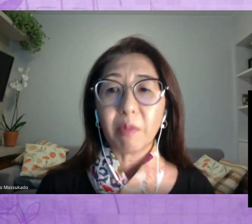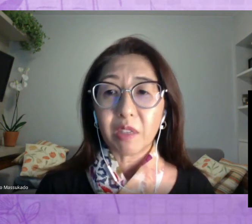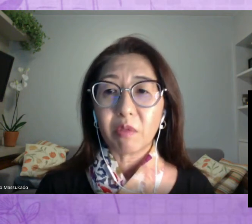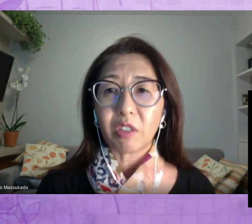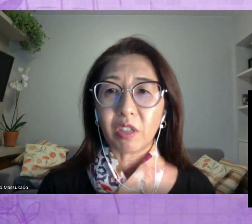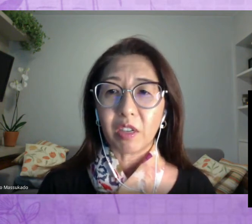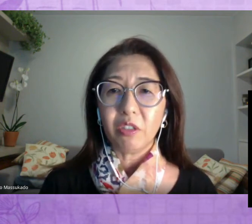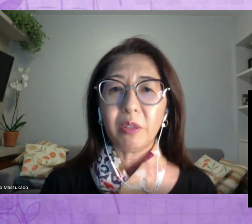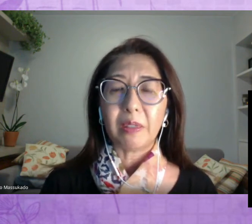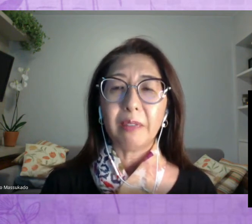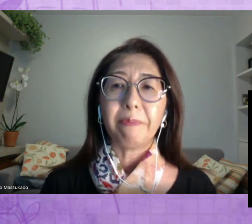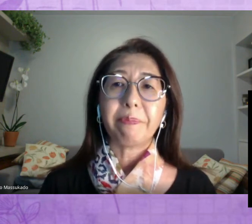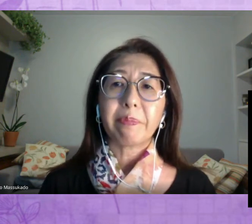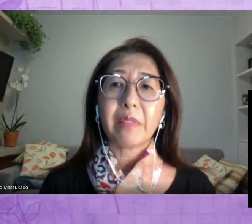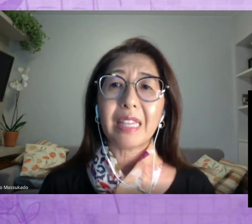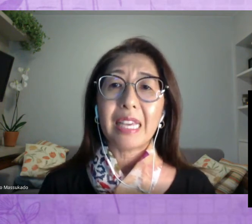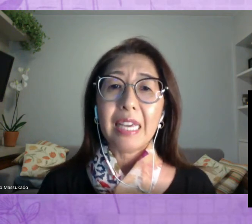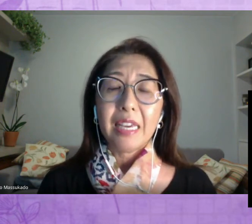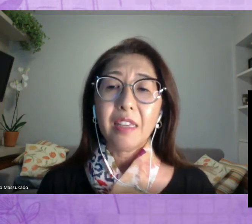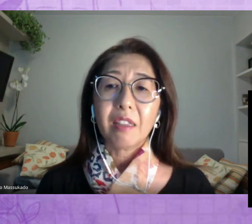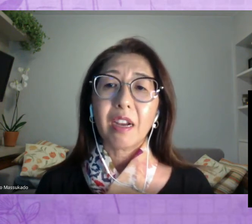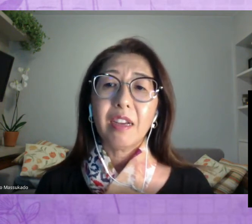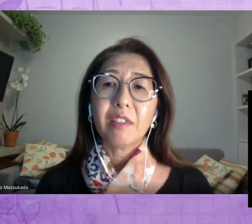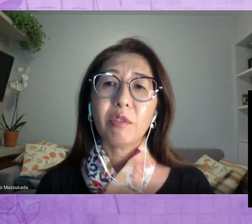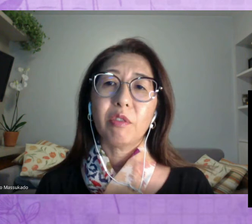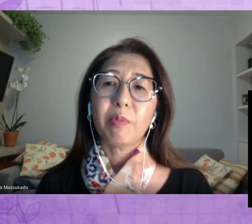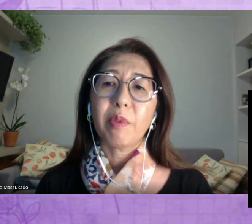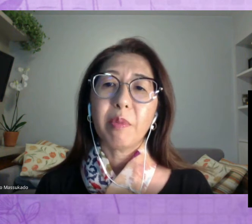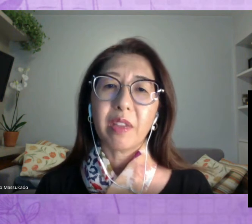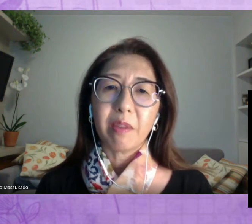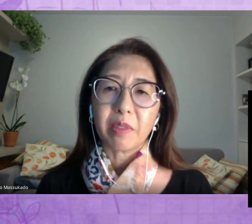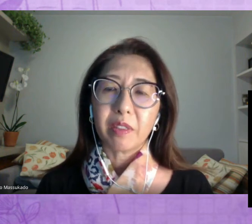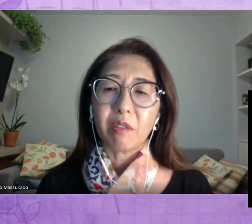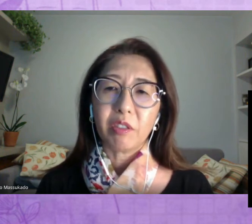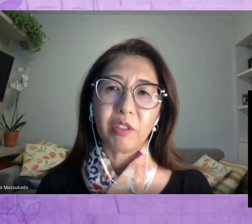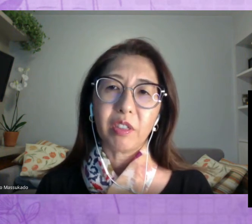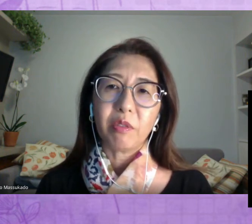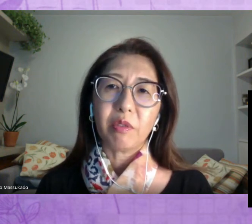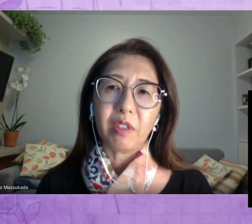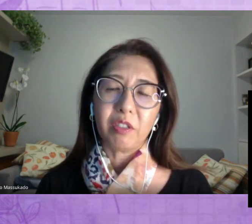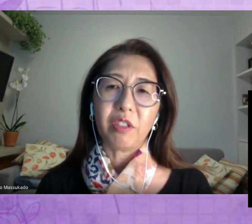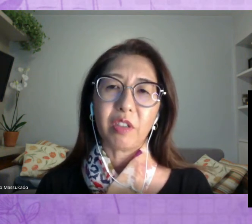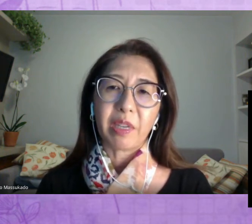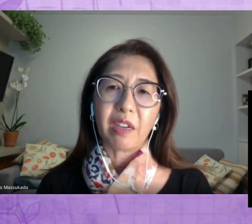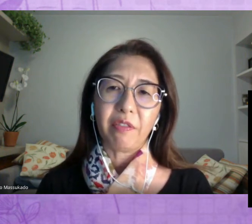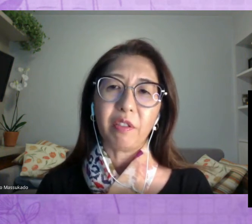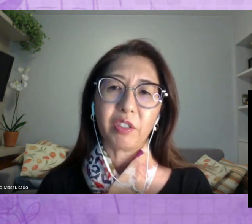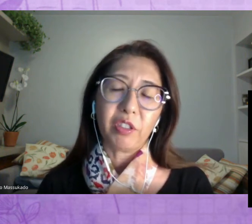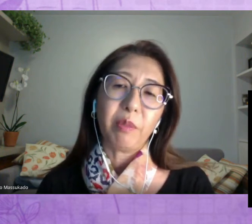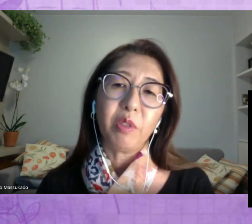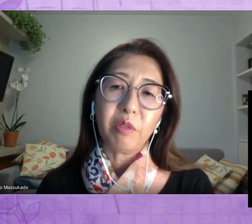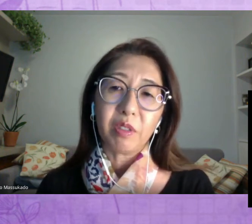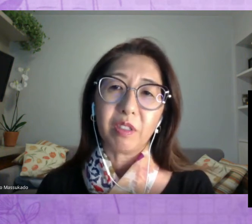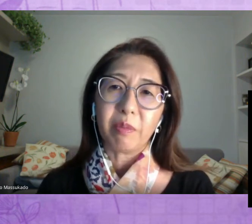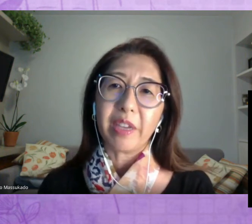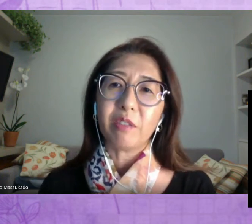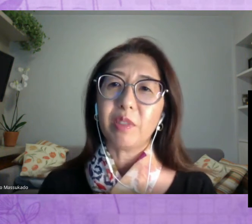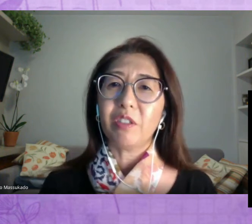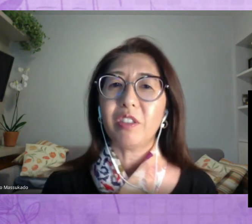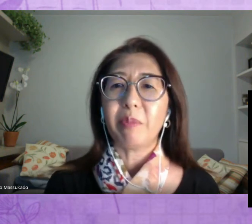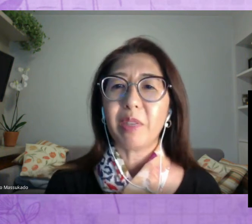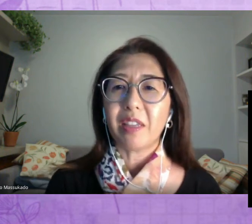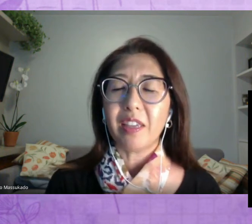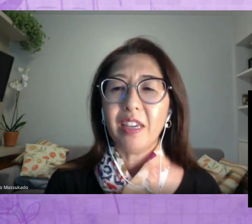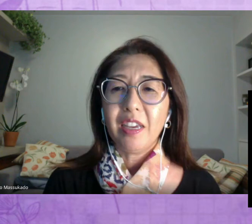identifica mais com a gente, né? E traz os seus problemas. Então, a gente tem estudante, a Micaela falou, a gente tem muito do ensino médio, mas a